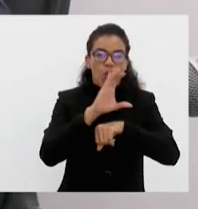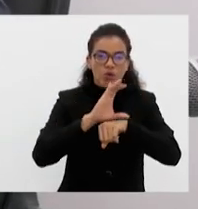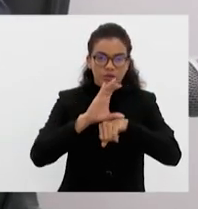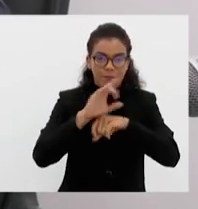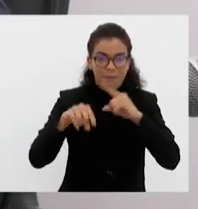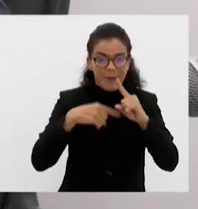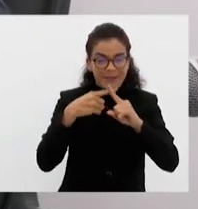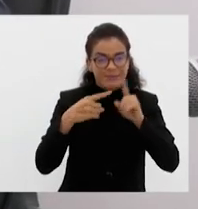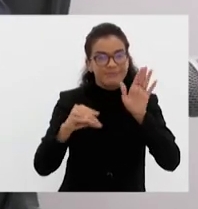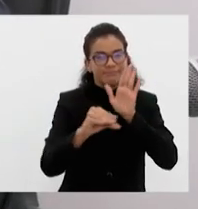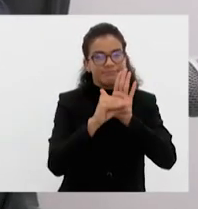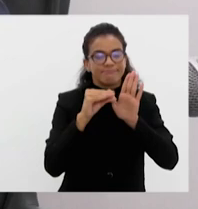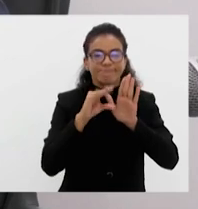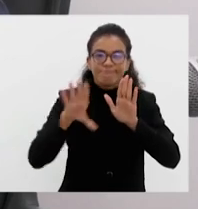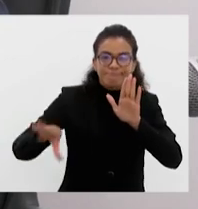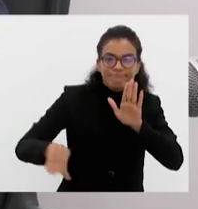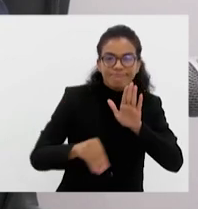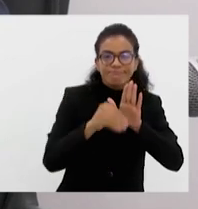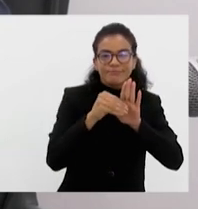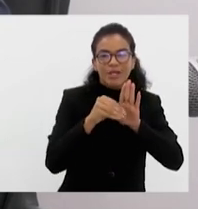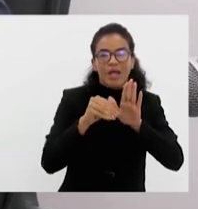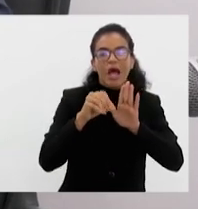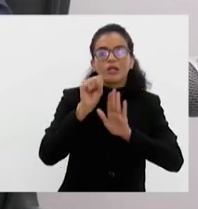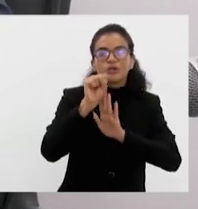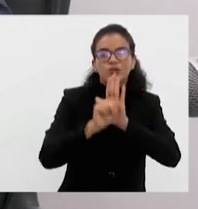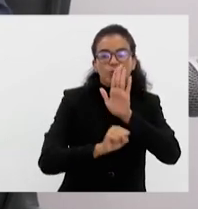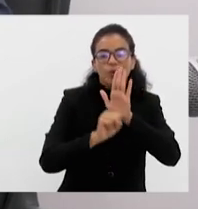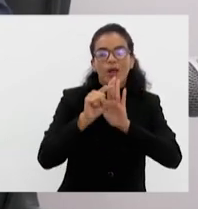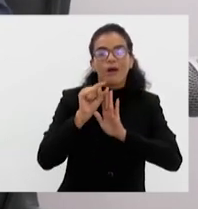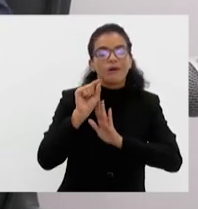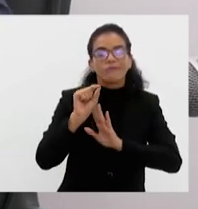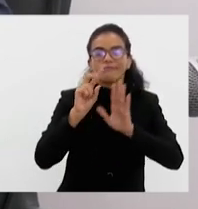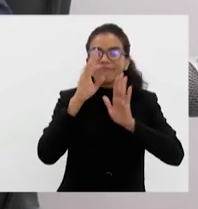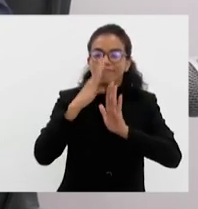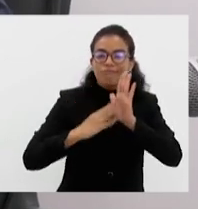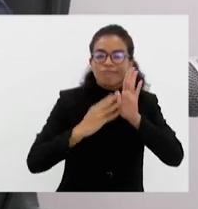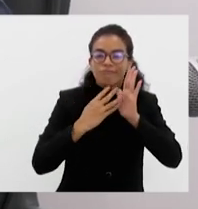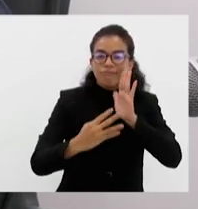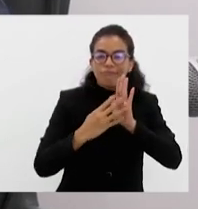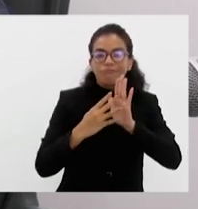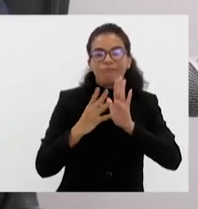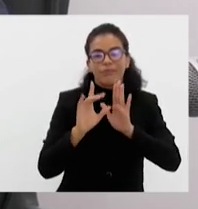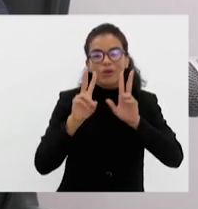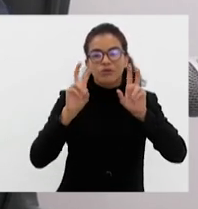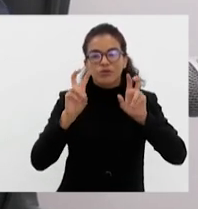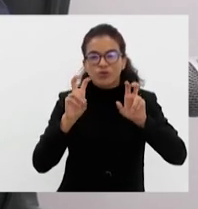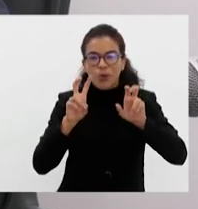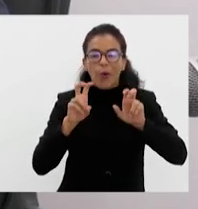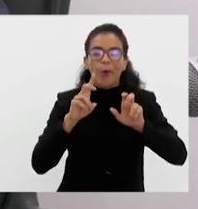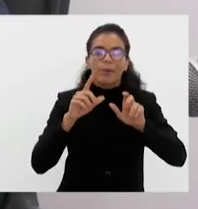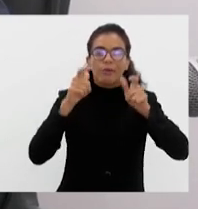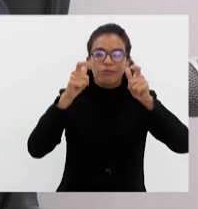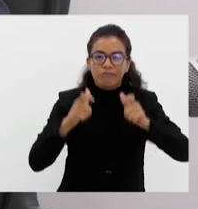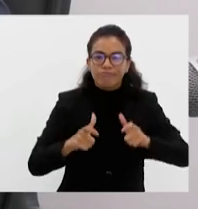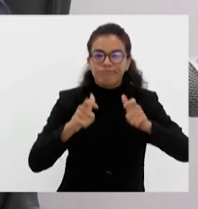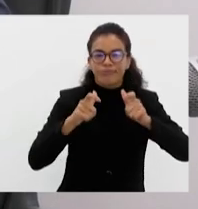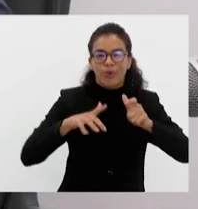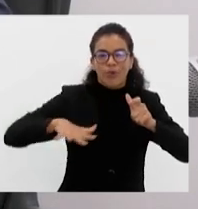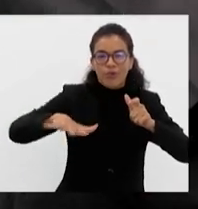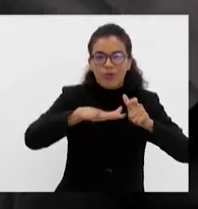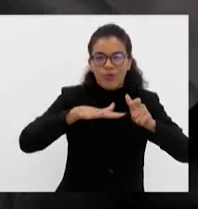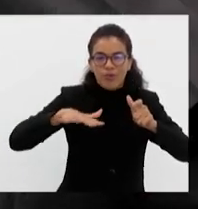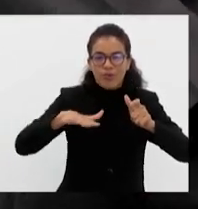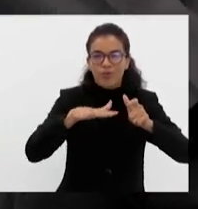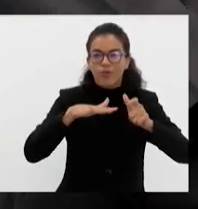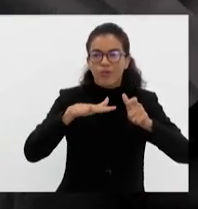emendas, para acrescentar aquela súmula 5 nossa. Dizendo que não implica em qualquer gravame ou imóvel. Perfeito.